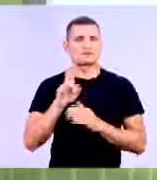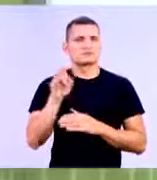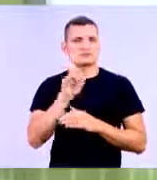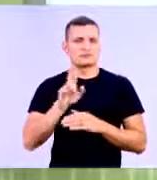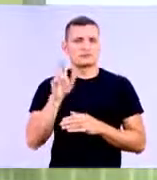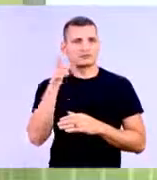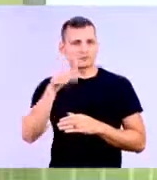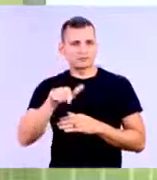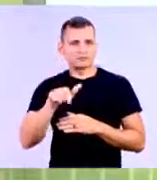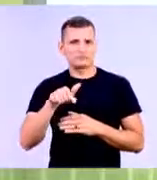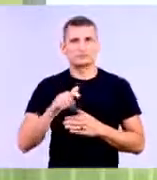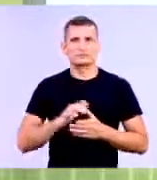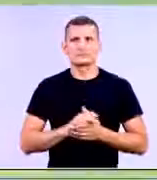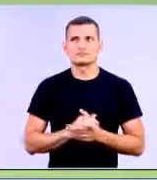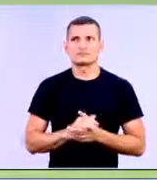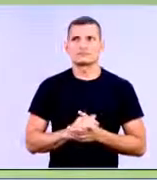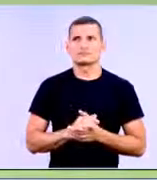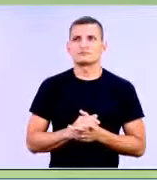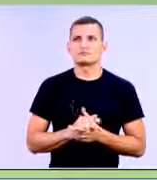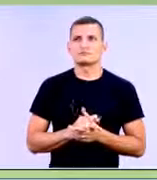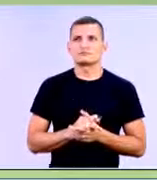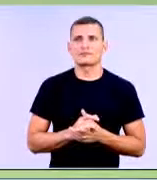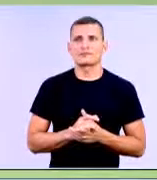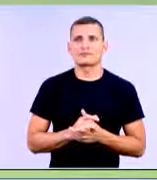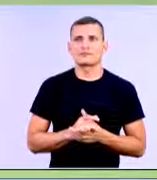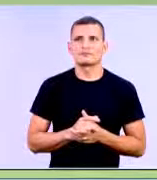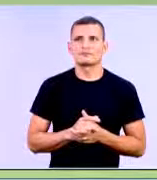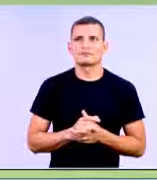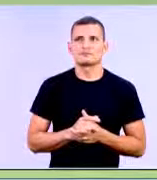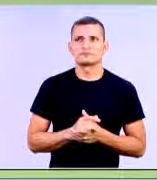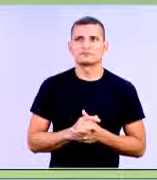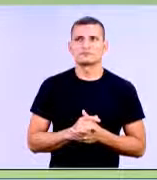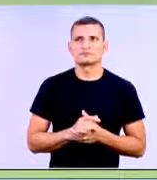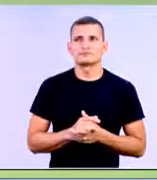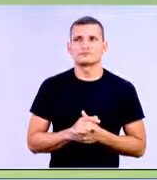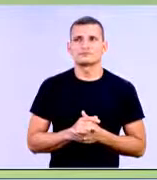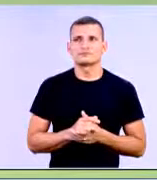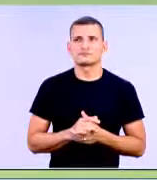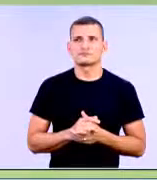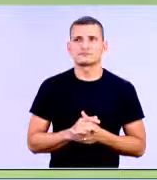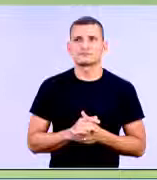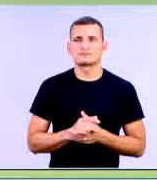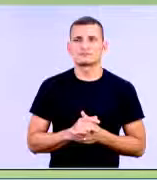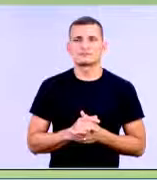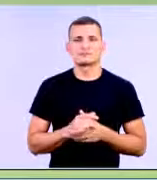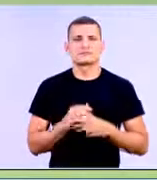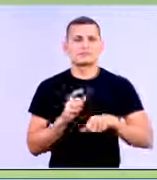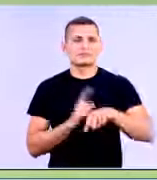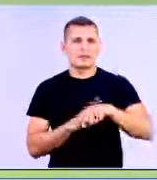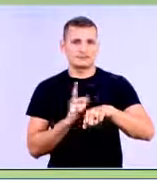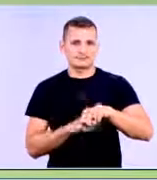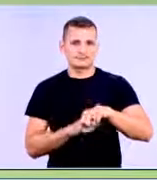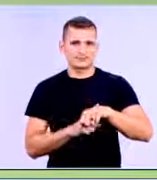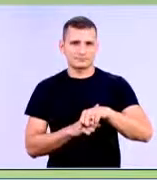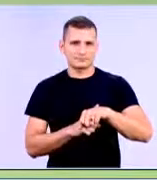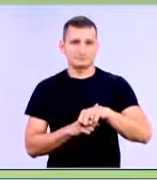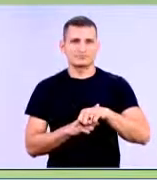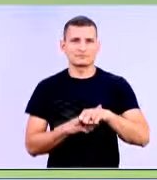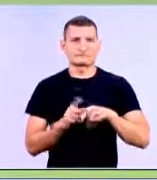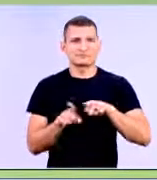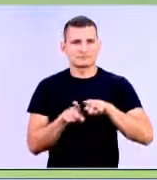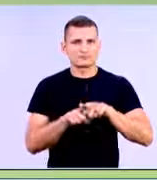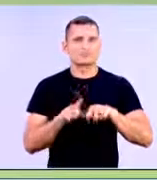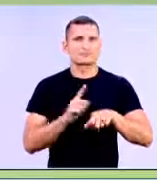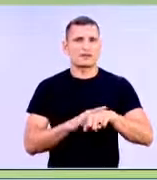utilizada em outras auditorias, tá? Tempo, né? O que nós ganhamos? Tempo diante do